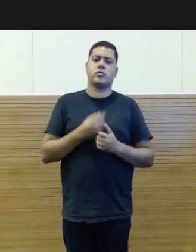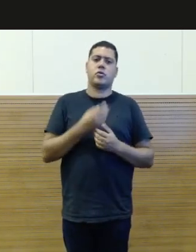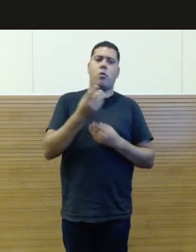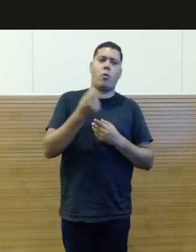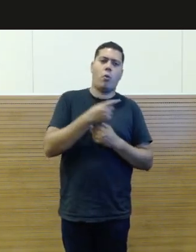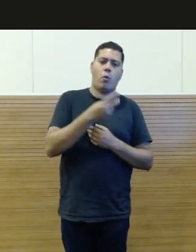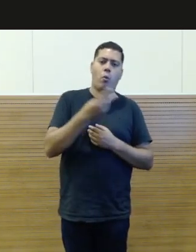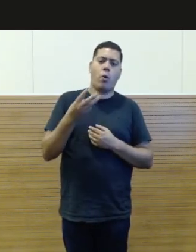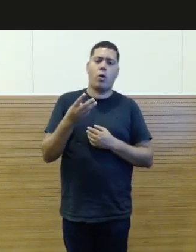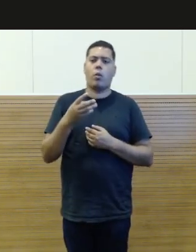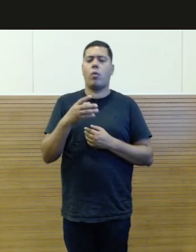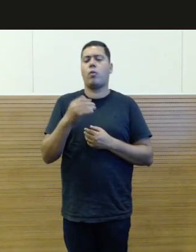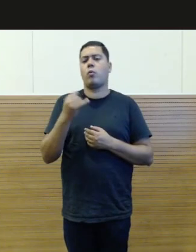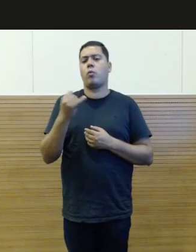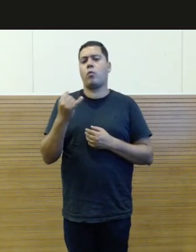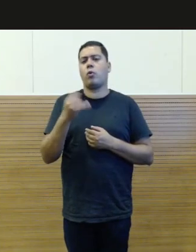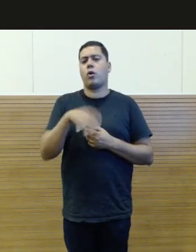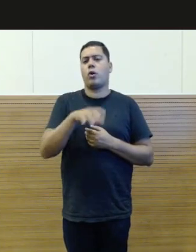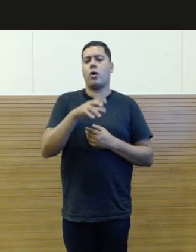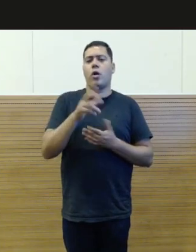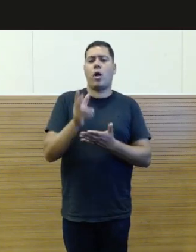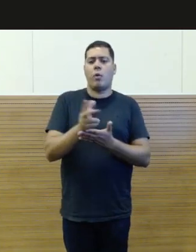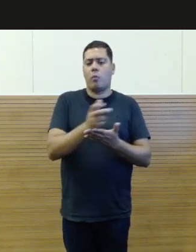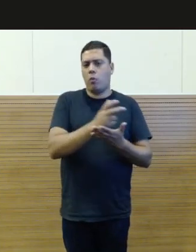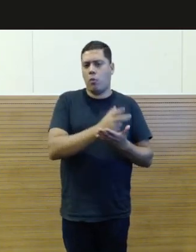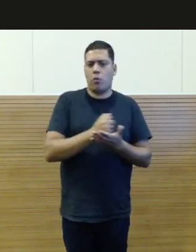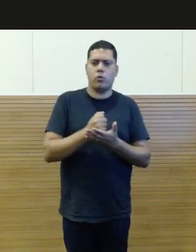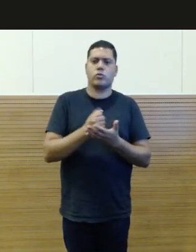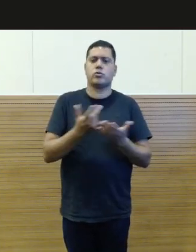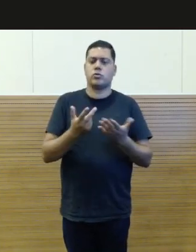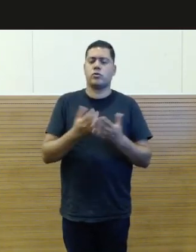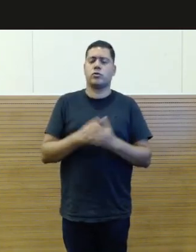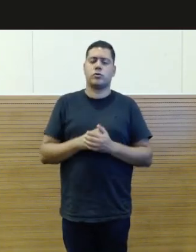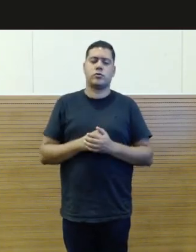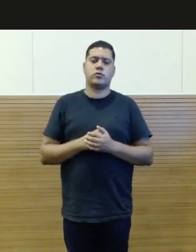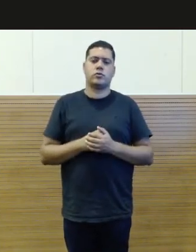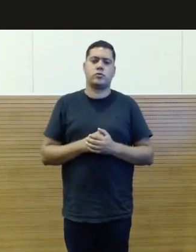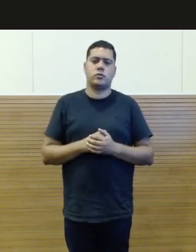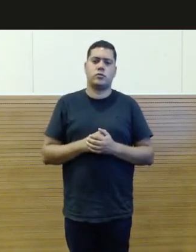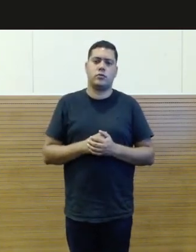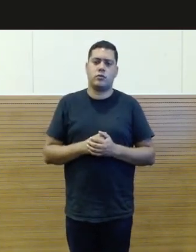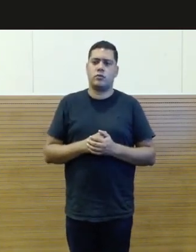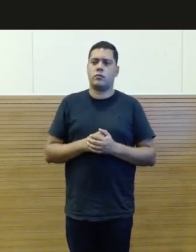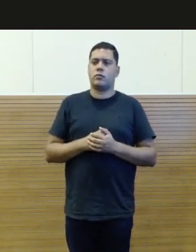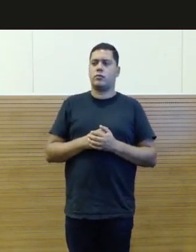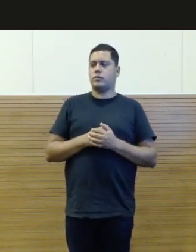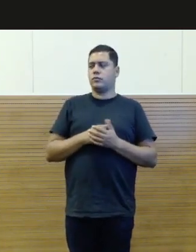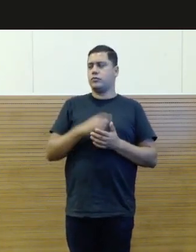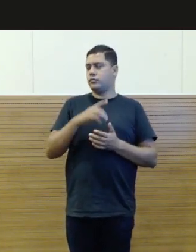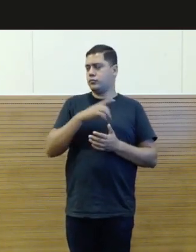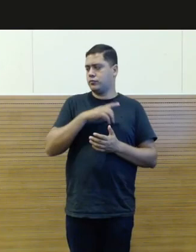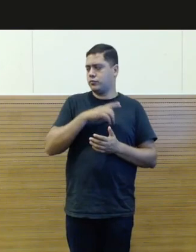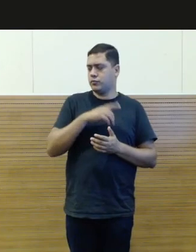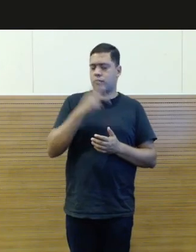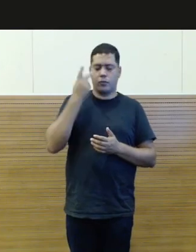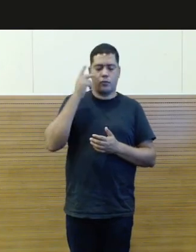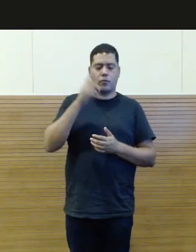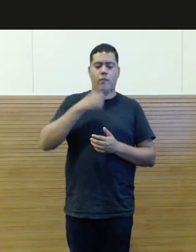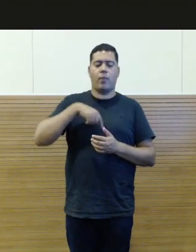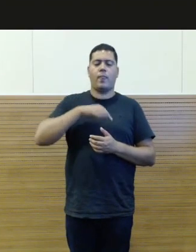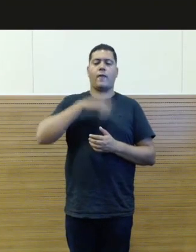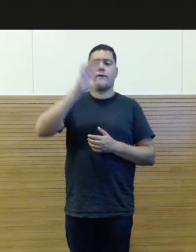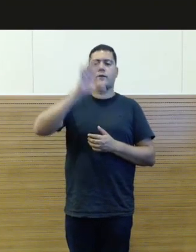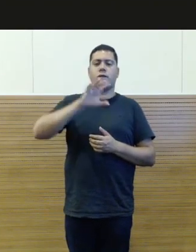imposto, enquanto que o preço é composto por imposto, no caso das bebidas açucaradas, para a nossa região,